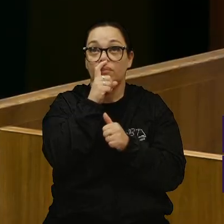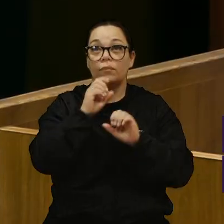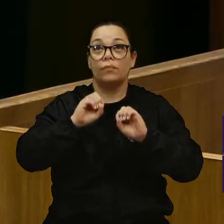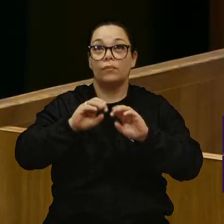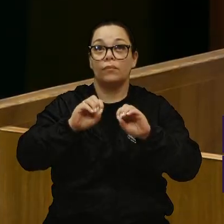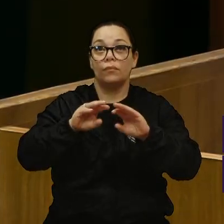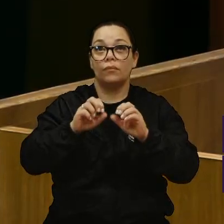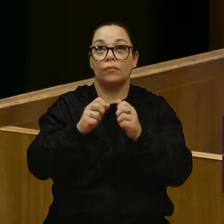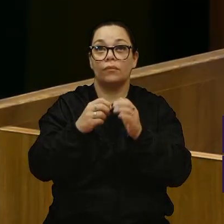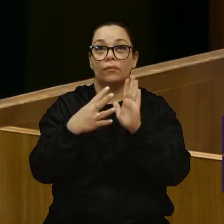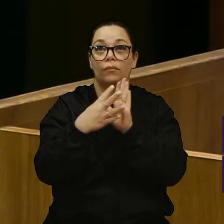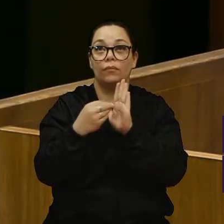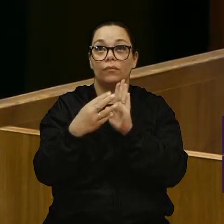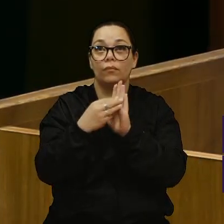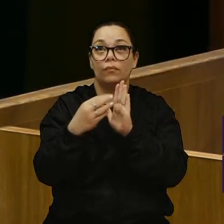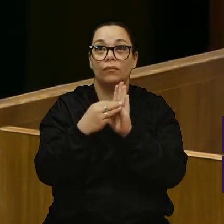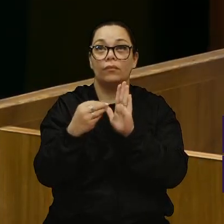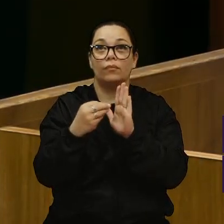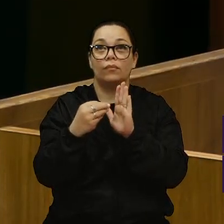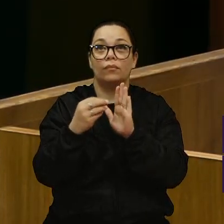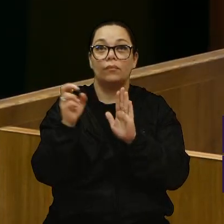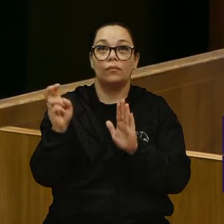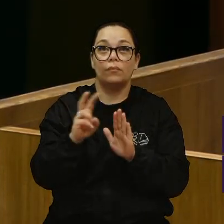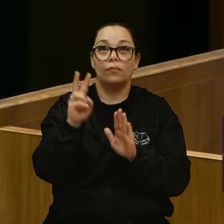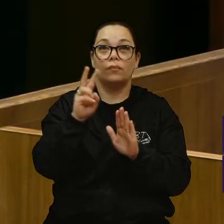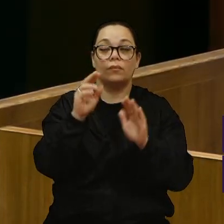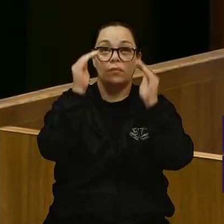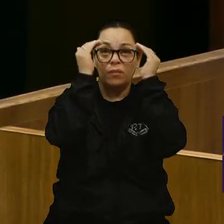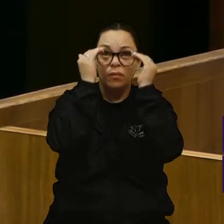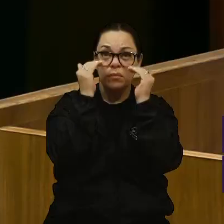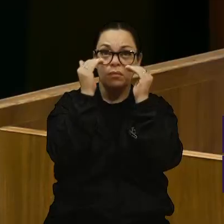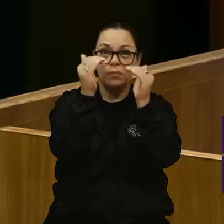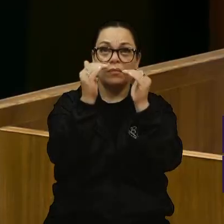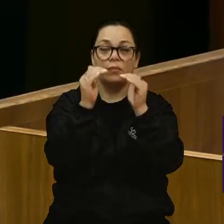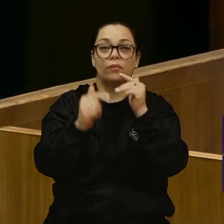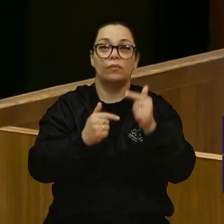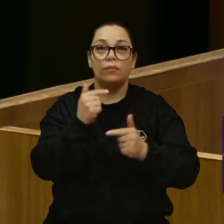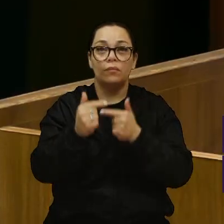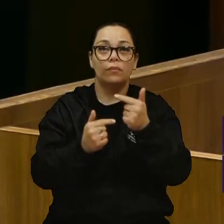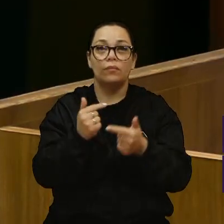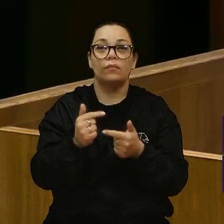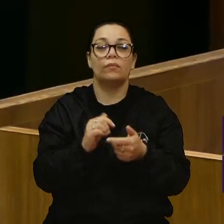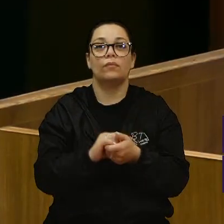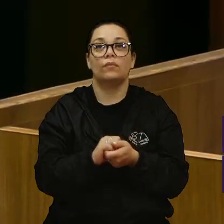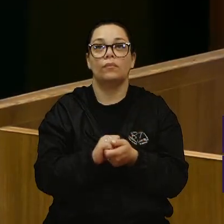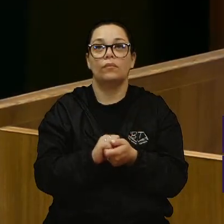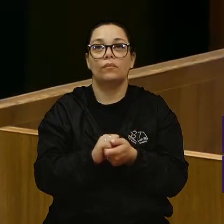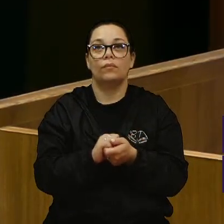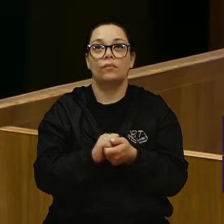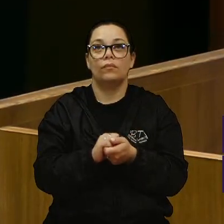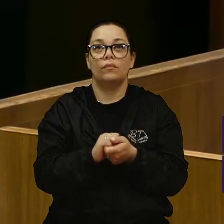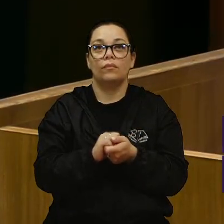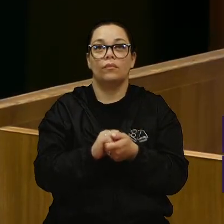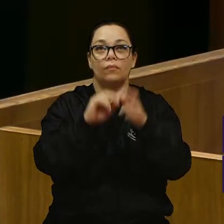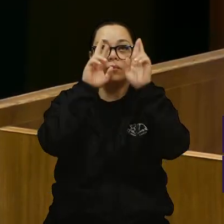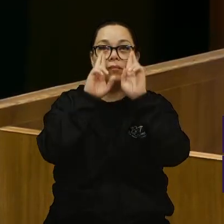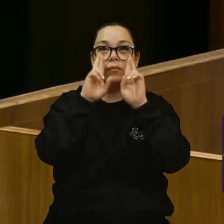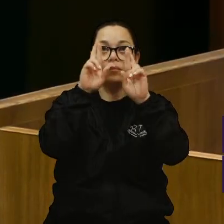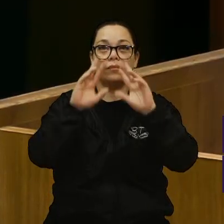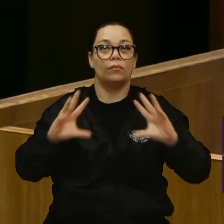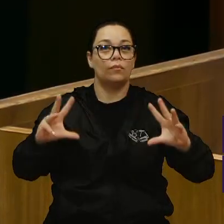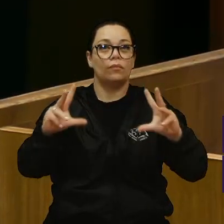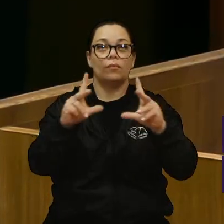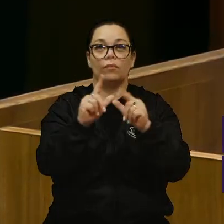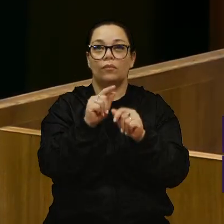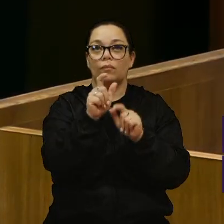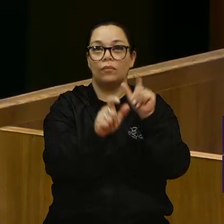com exemplo o valor da honestidade e do trabalho, do respeito por todas as